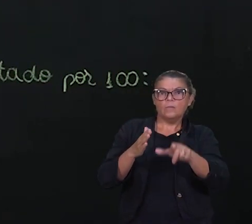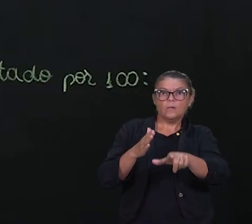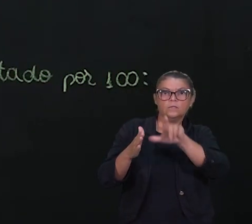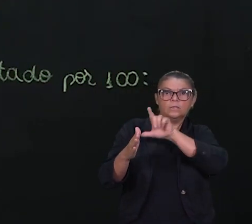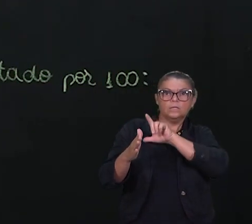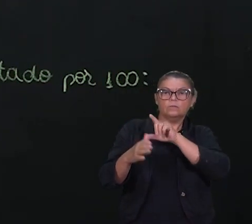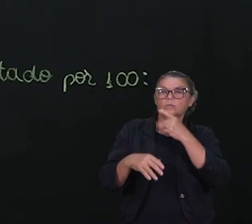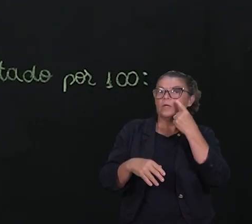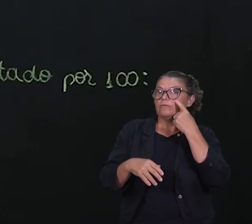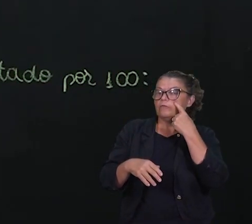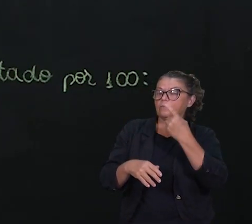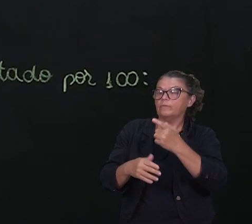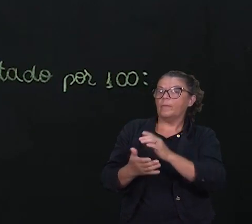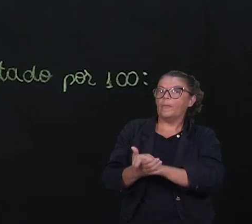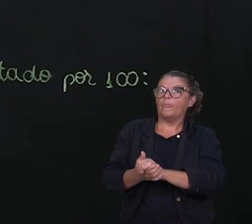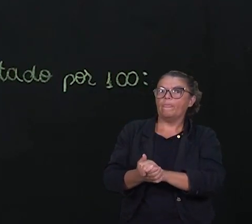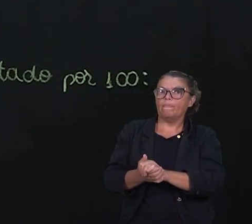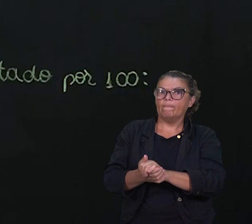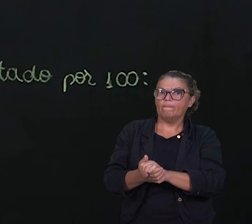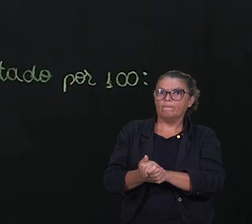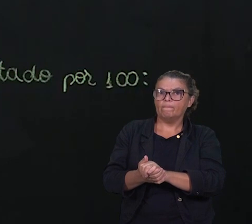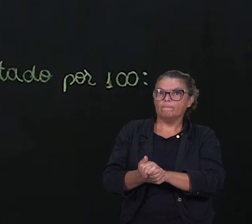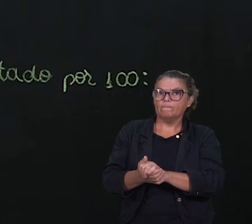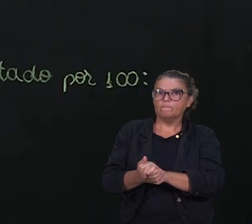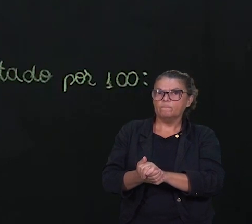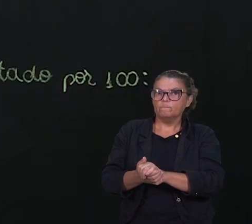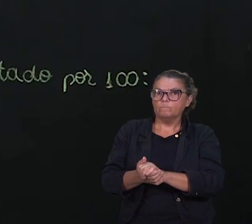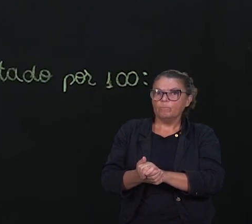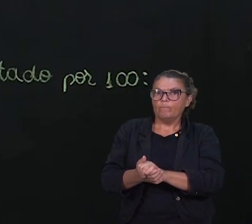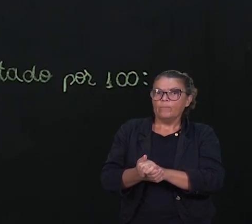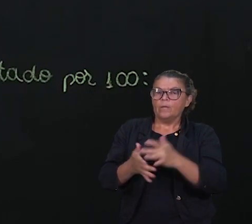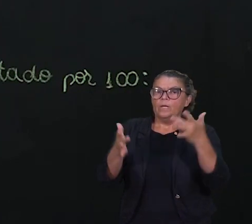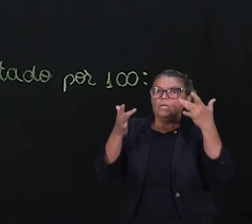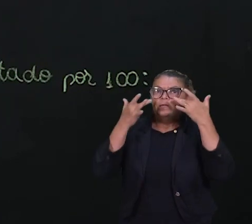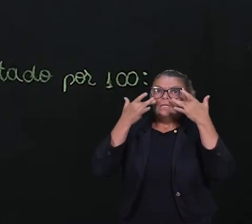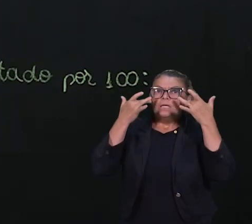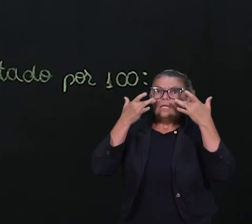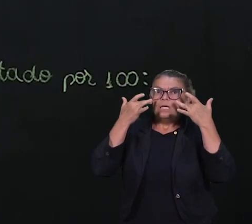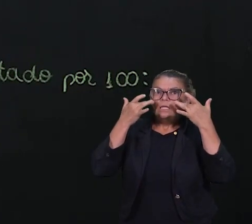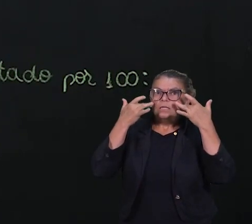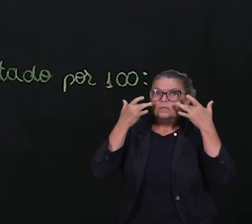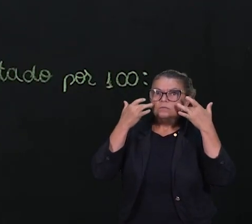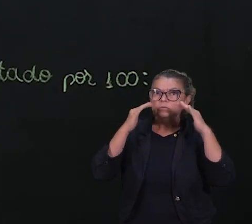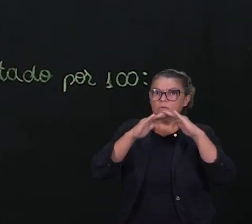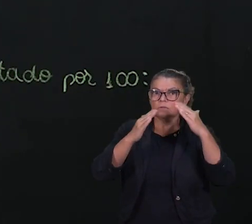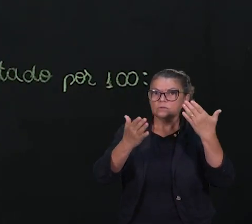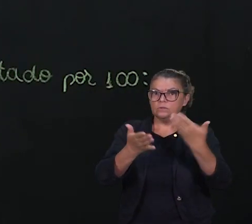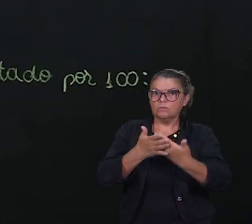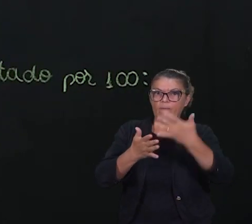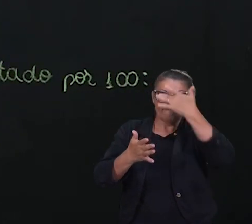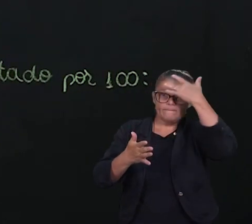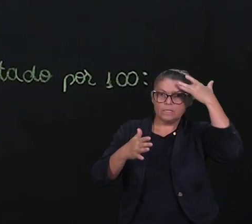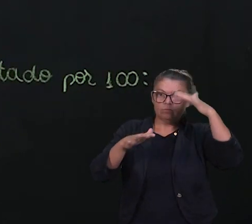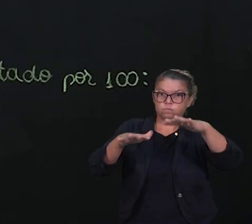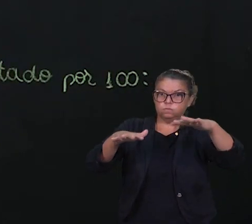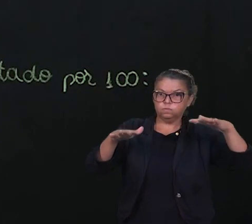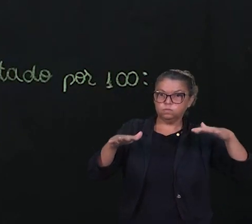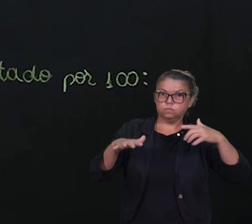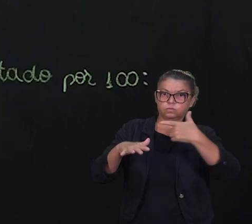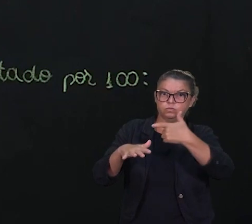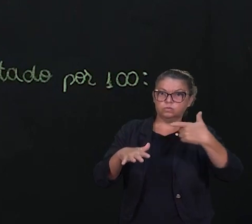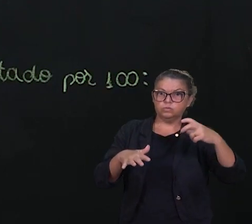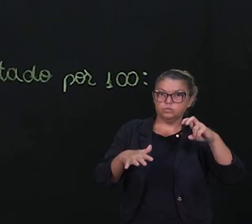Analisemos aqui a seguinte pergunta. A peça da escola foi assistida por 245 pessoas